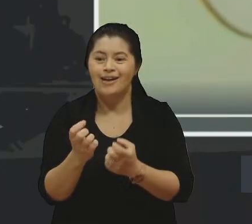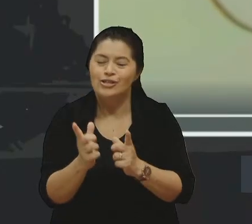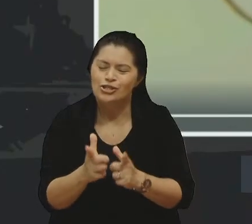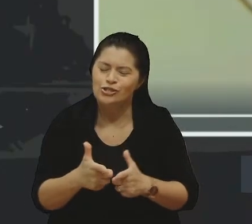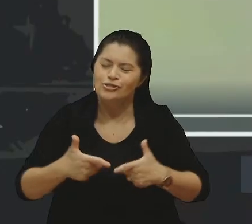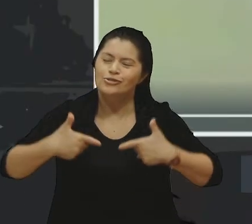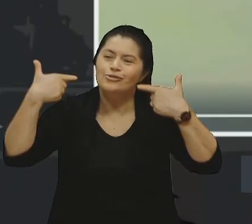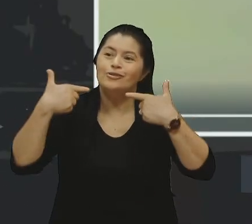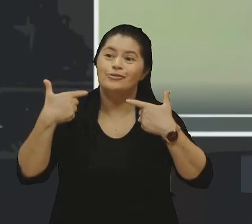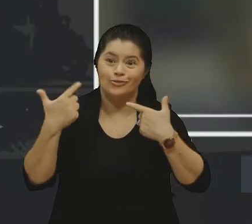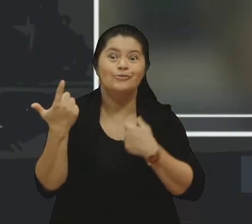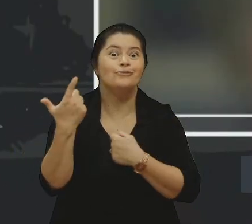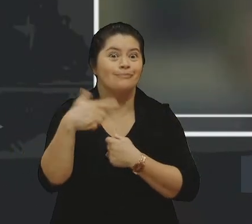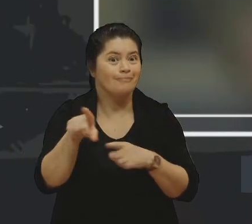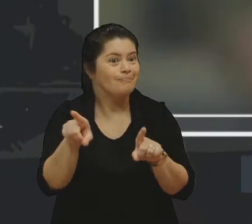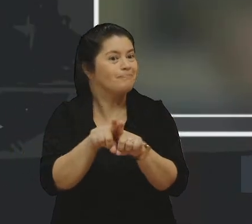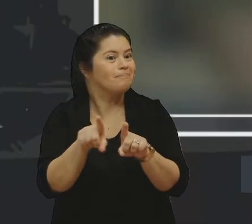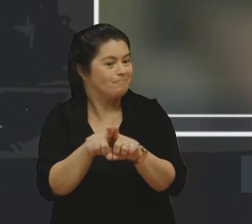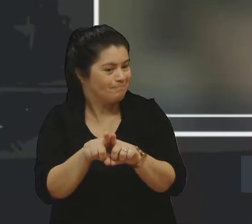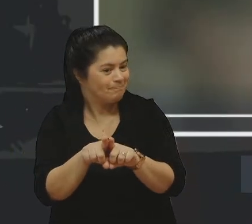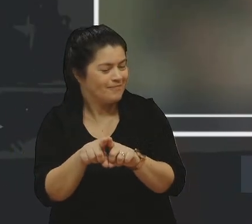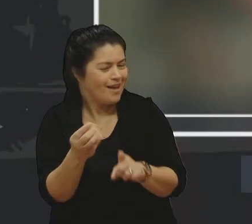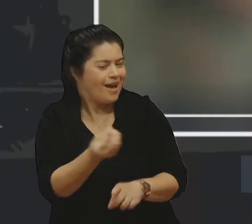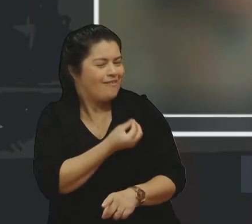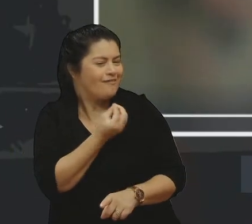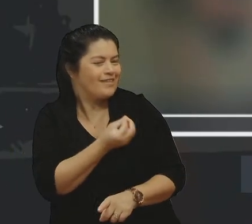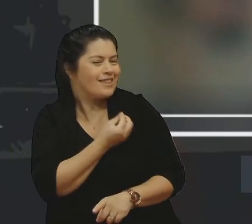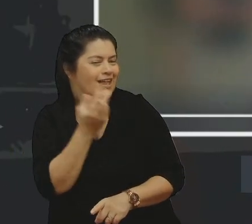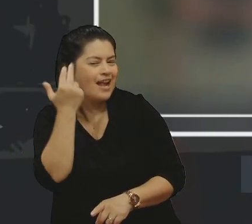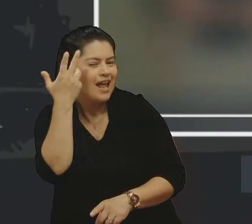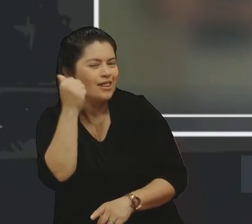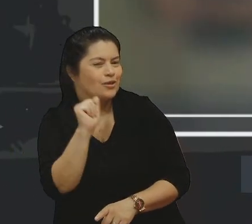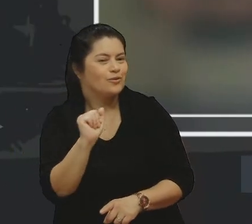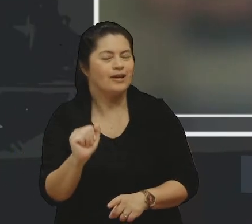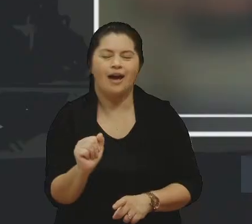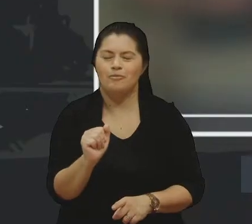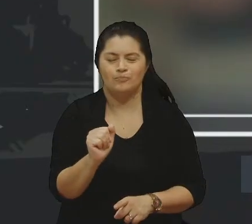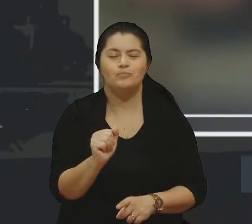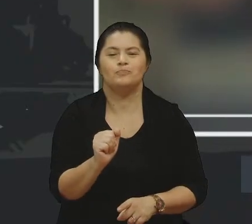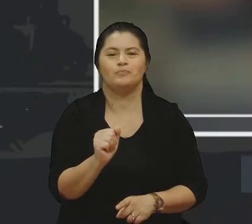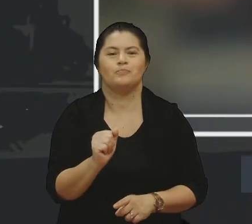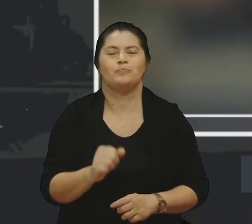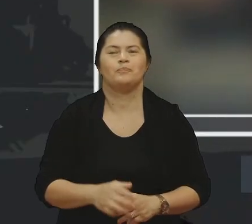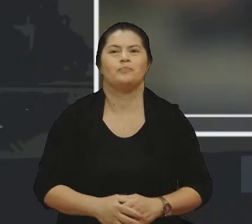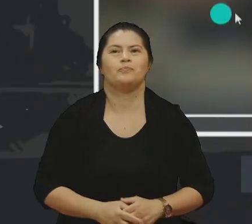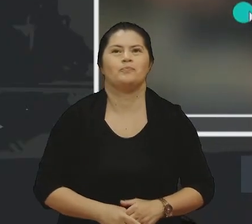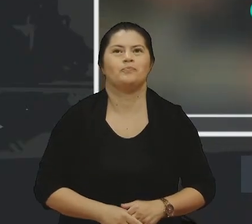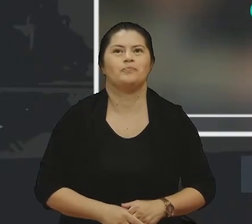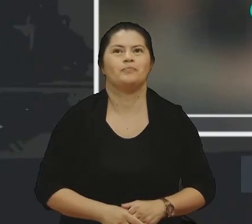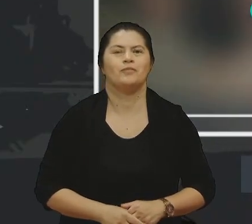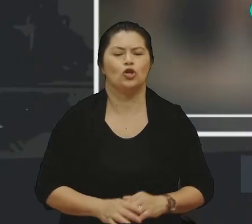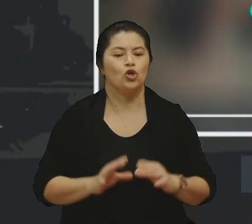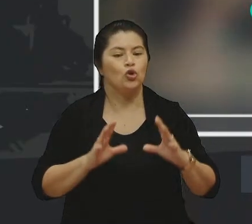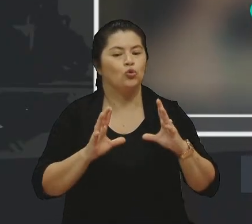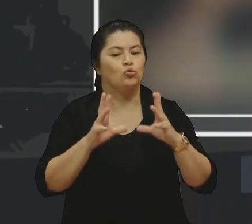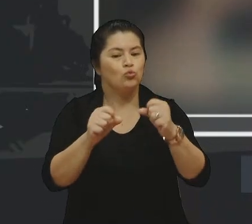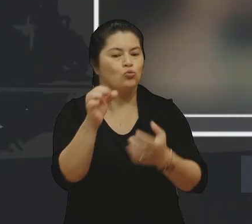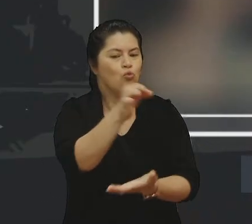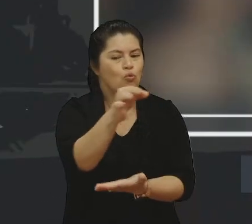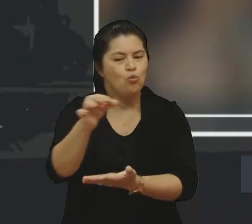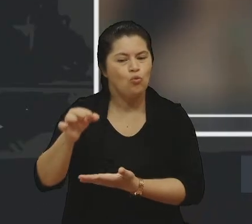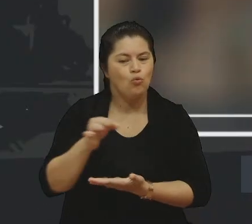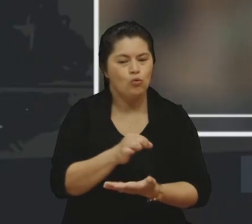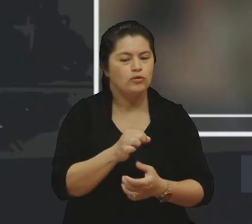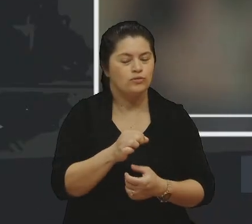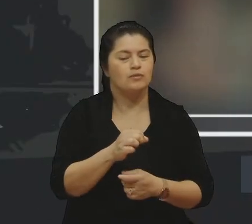volta. A vida natural como deve ser. Tudo em Grãos, seu